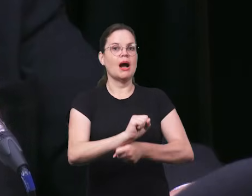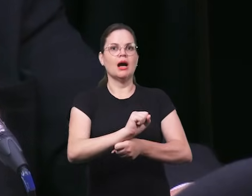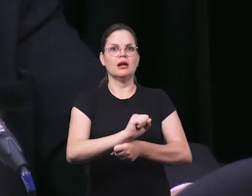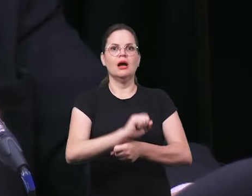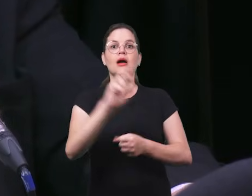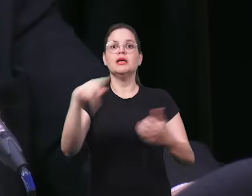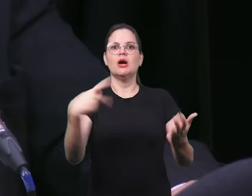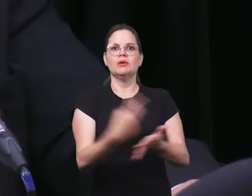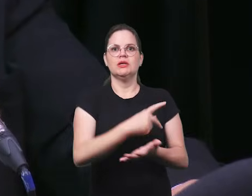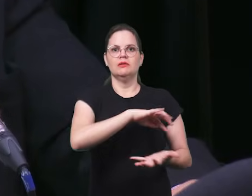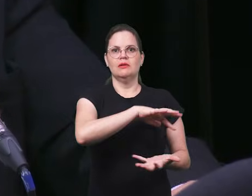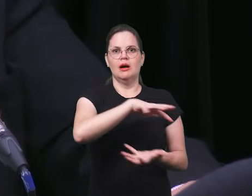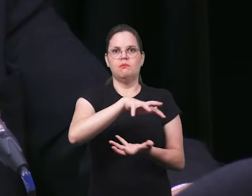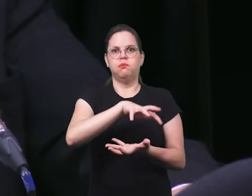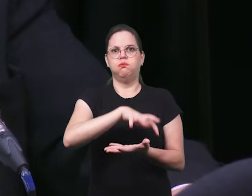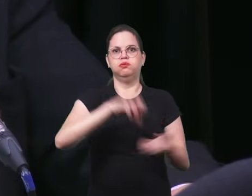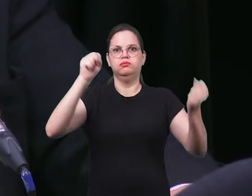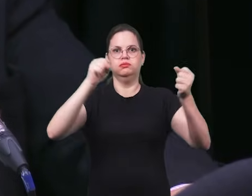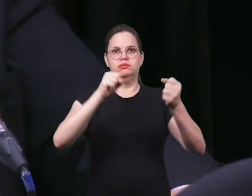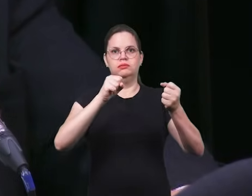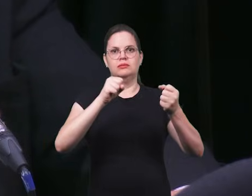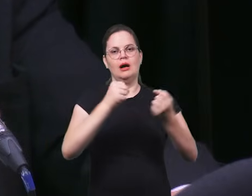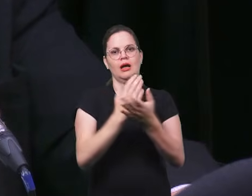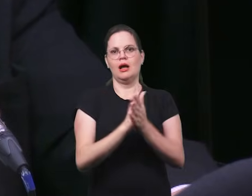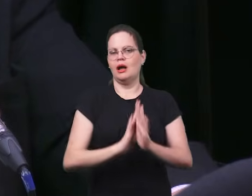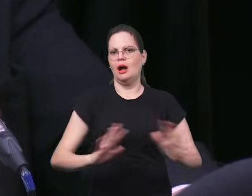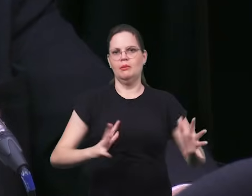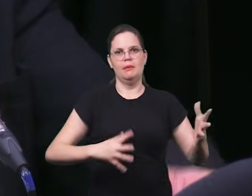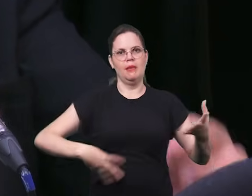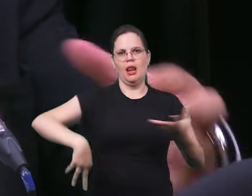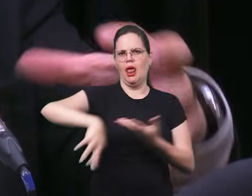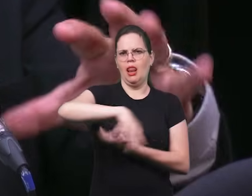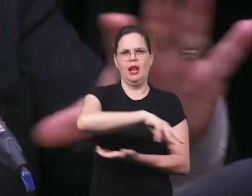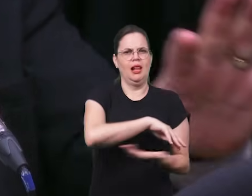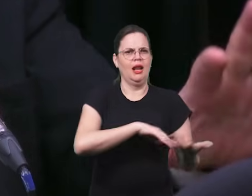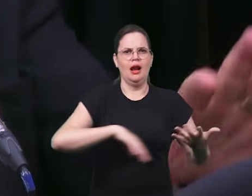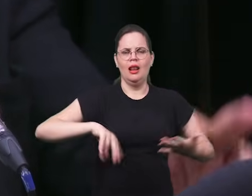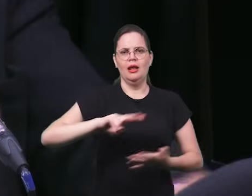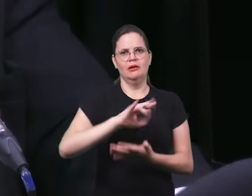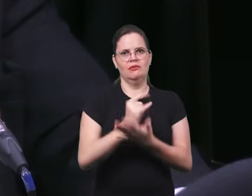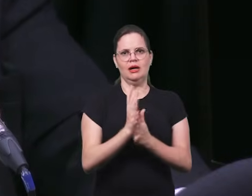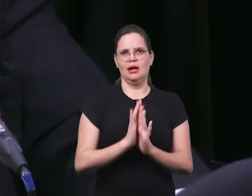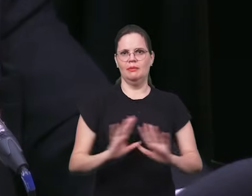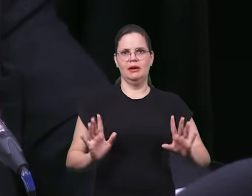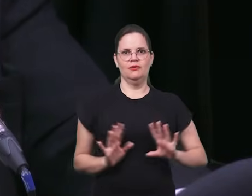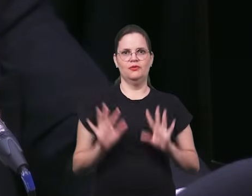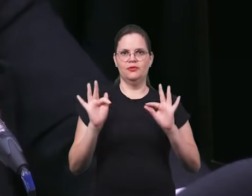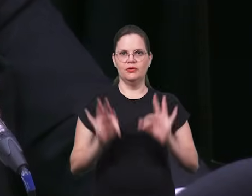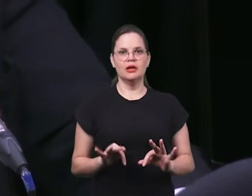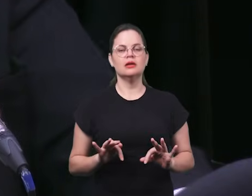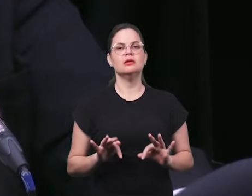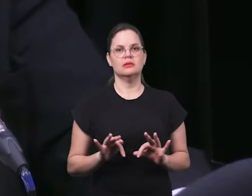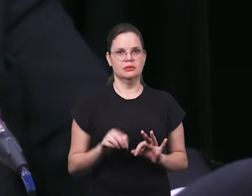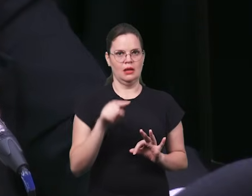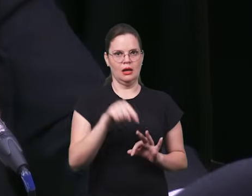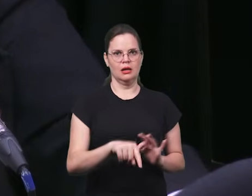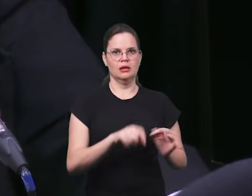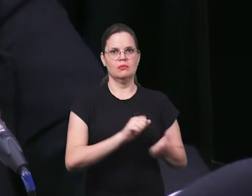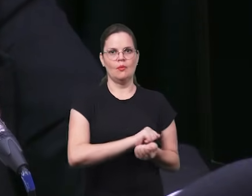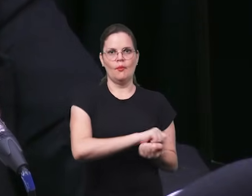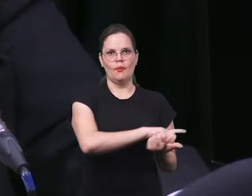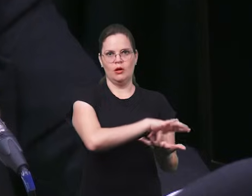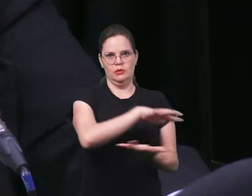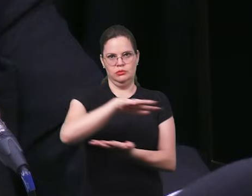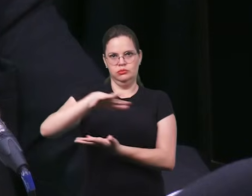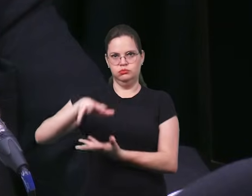deixar de fazer aquilo que Deus tinha ordenado. Aí é o caos e aí tudo se cessa, né? Que é o fim da criação. Então nós vamos ver